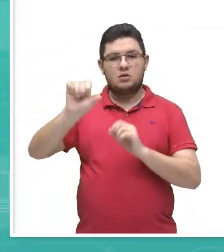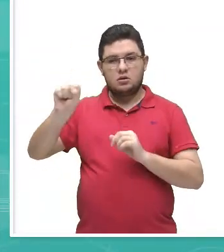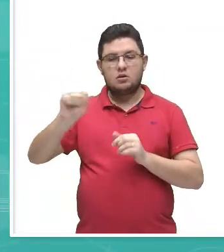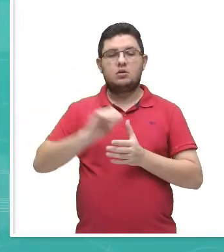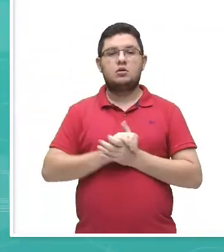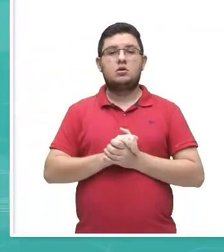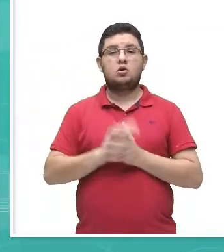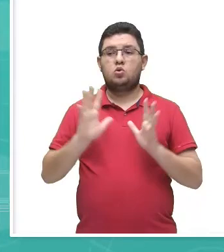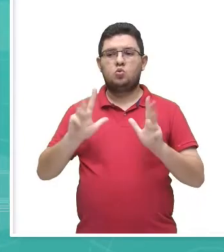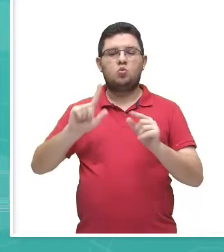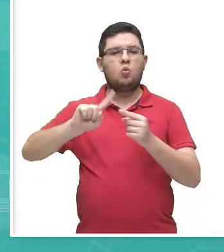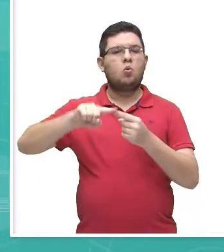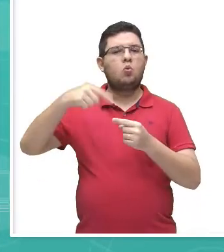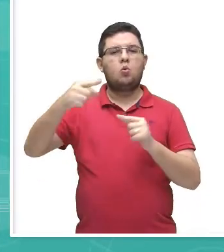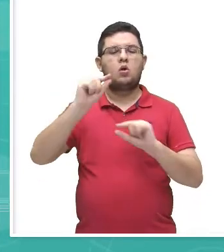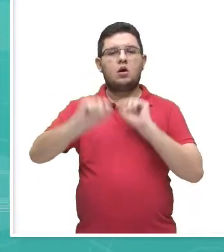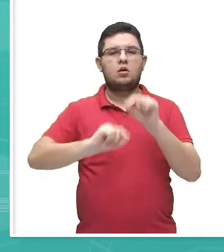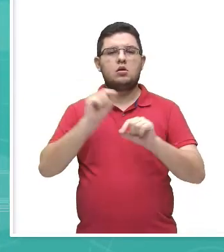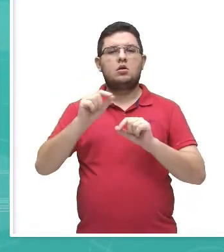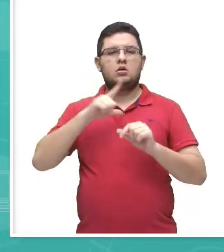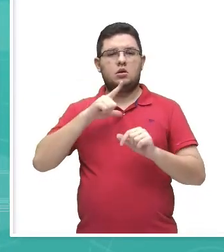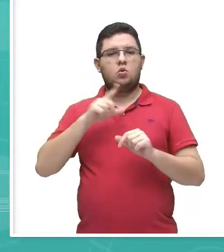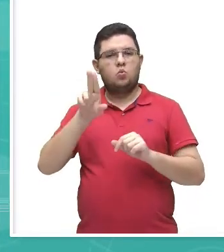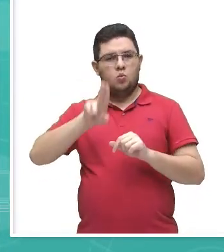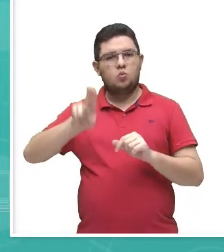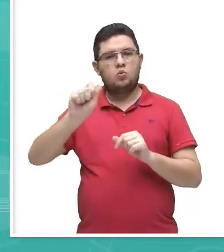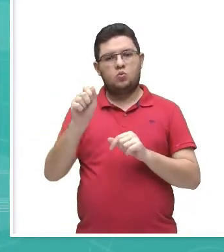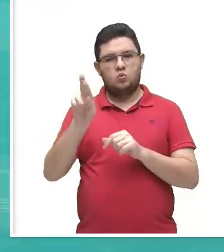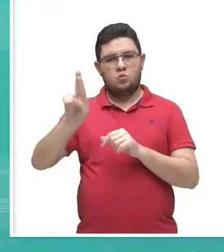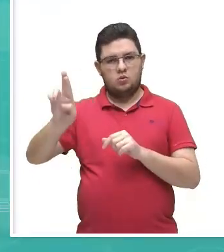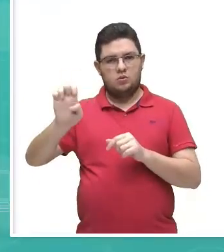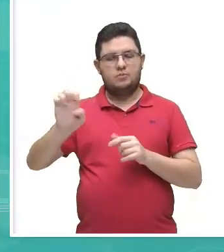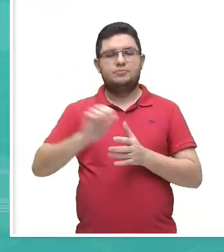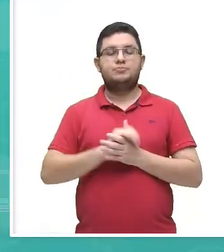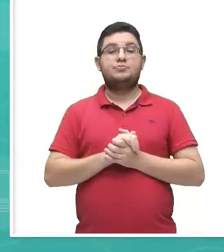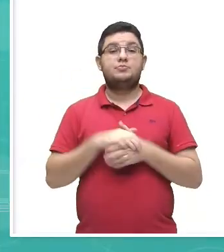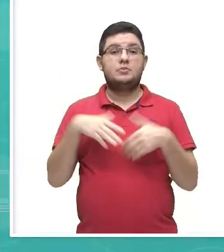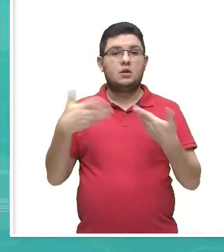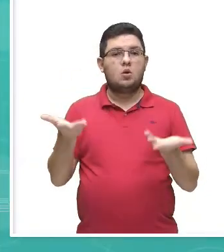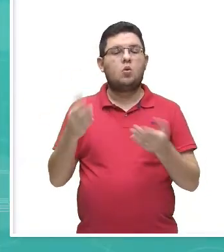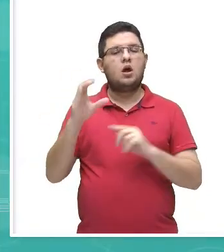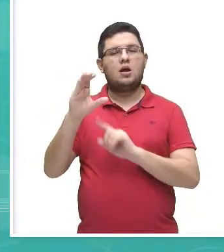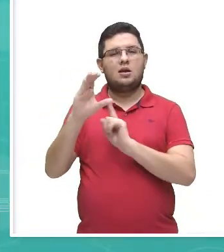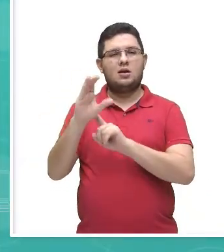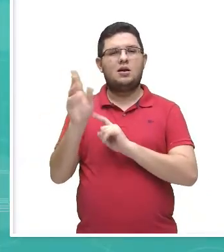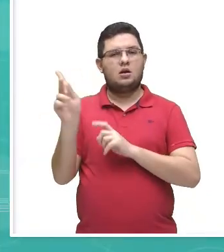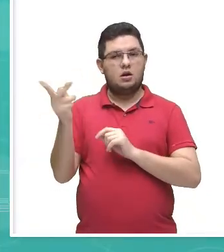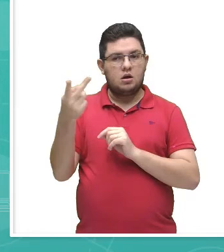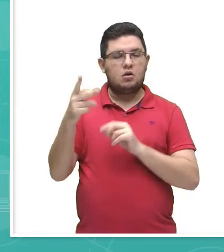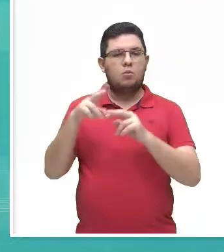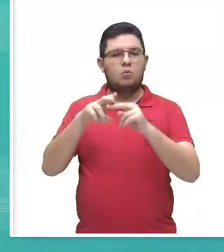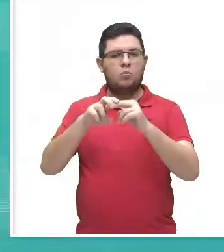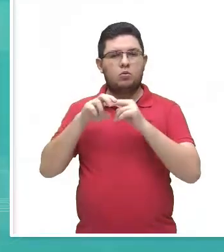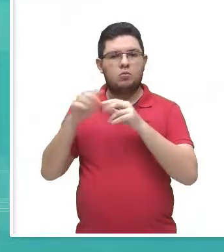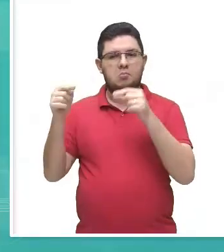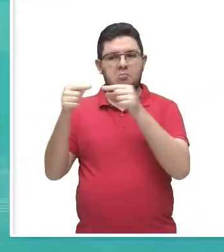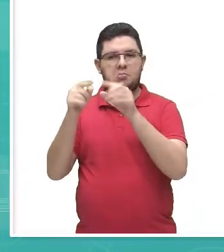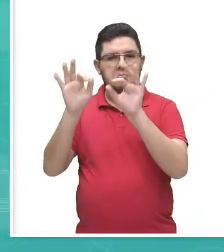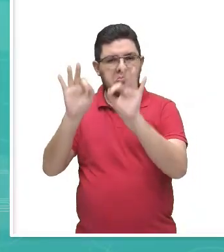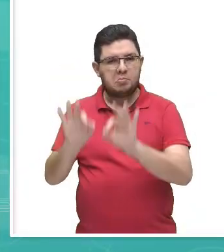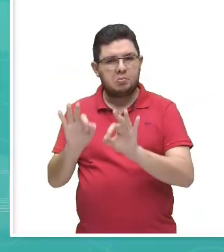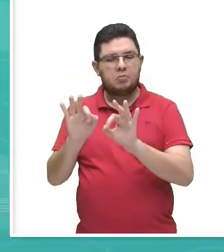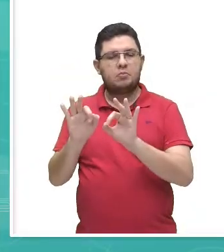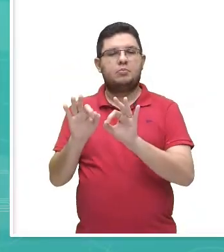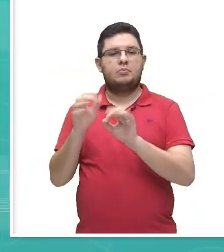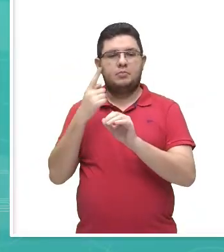pessoas eu vou ter o are. Tá certo? Então, o erro ali foi justamente a conjugação errônea do